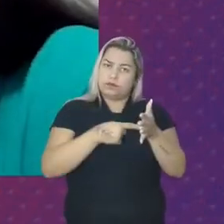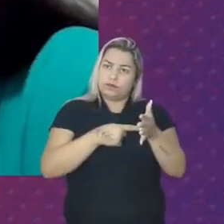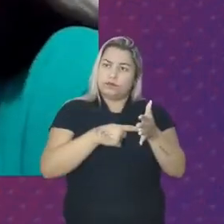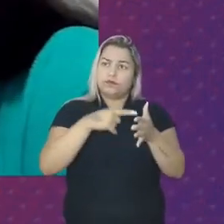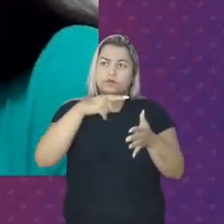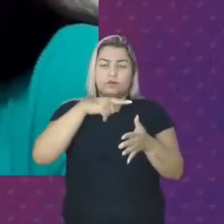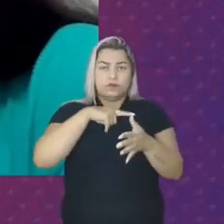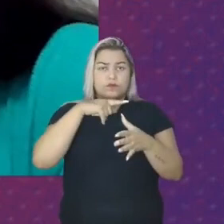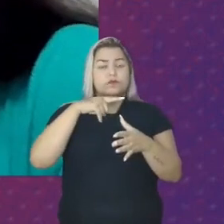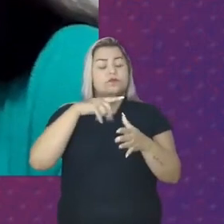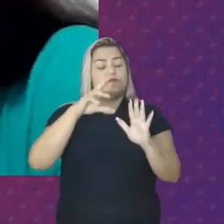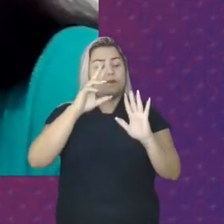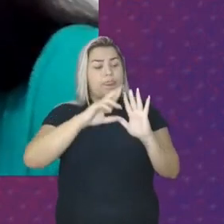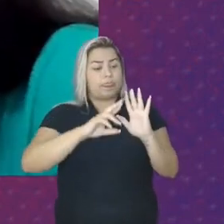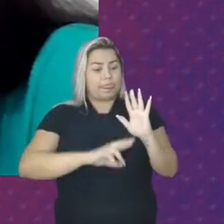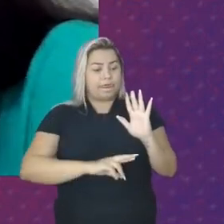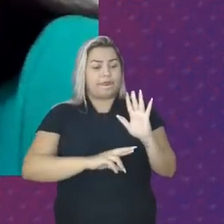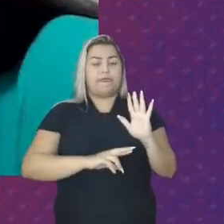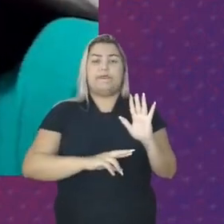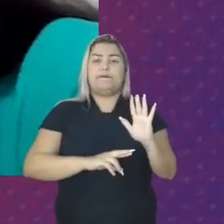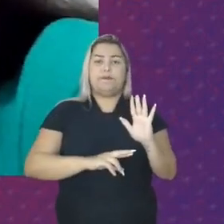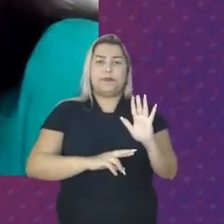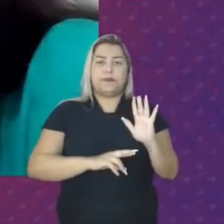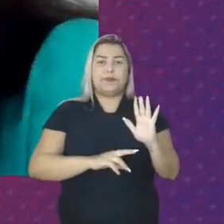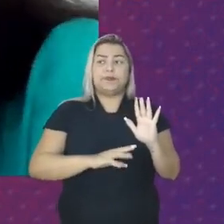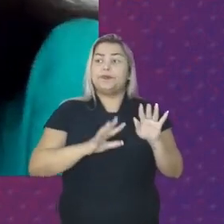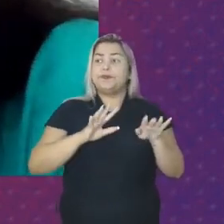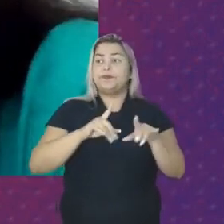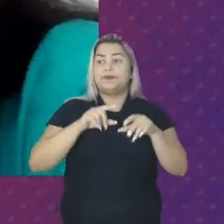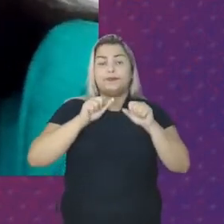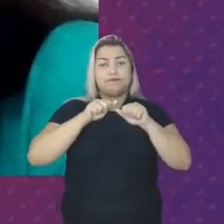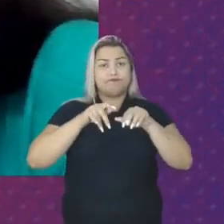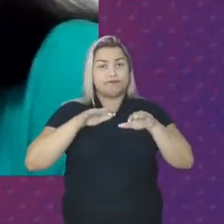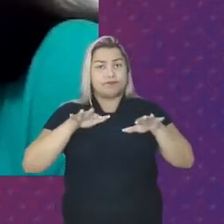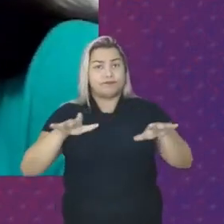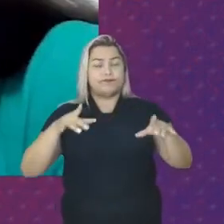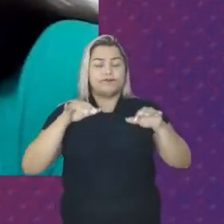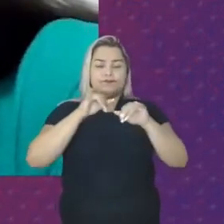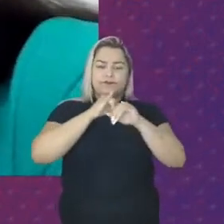recebe, registra relatos de violência, ela dissemina